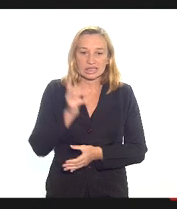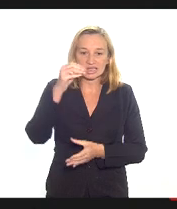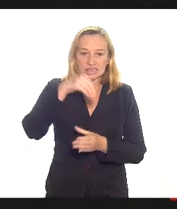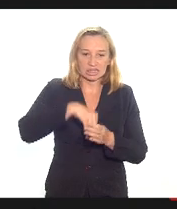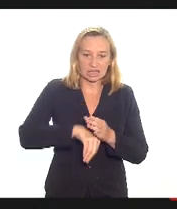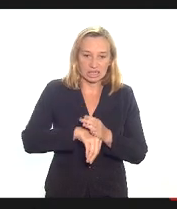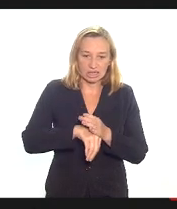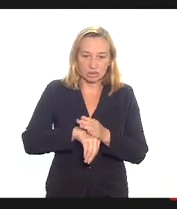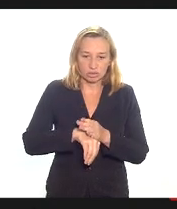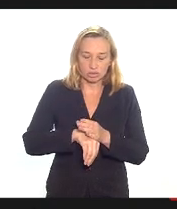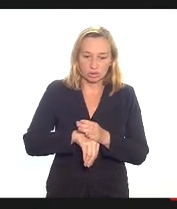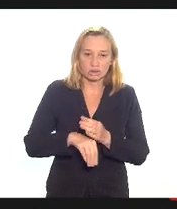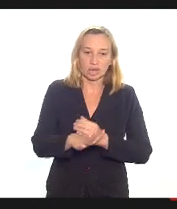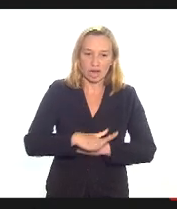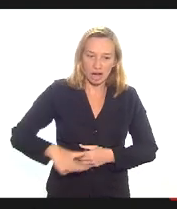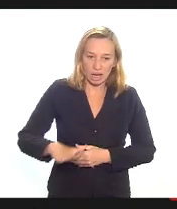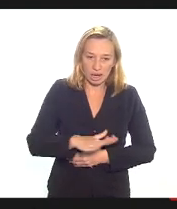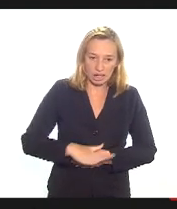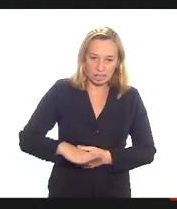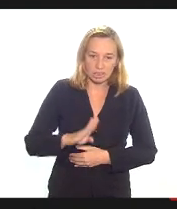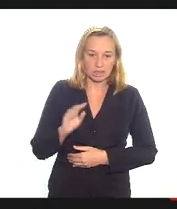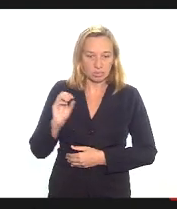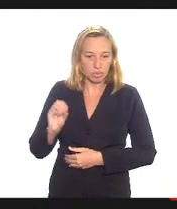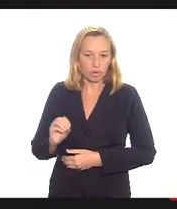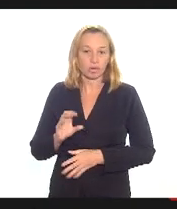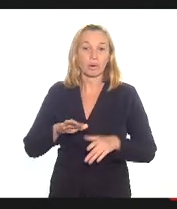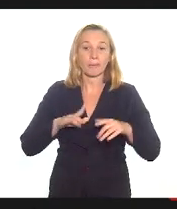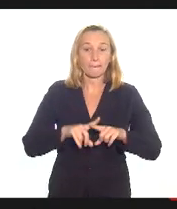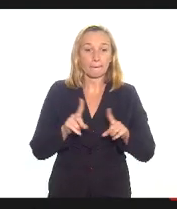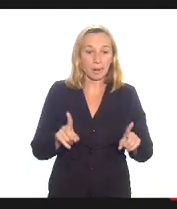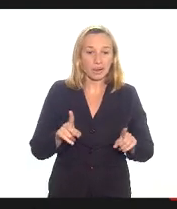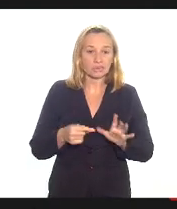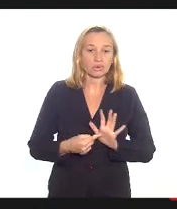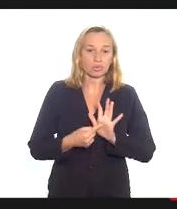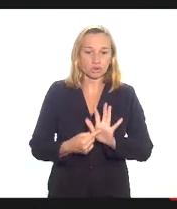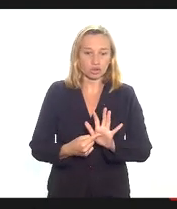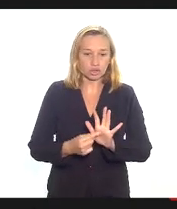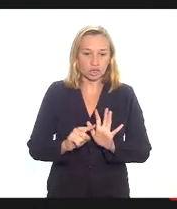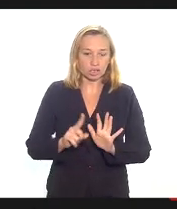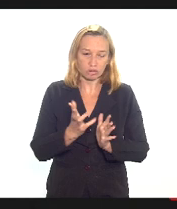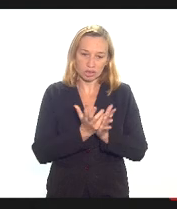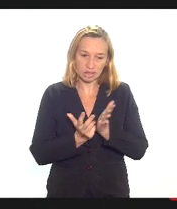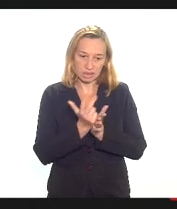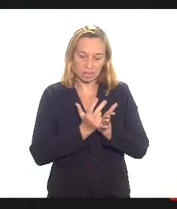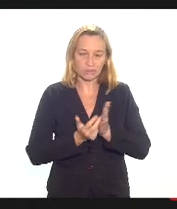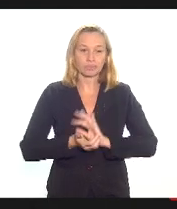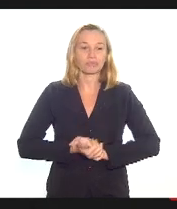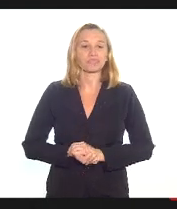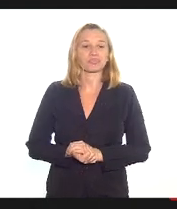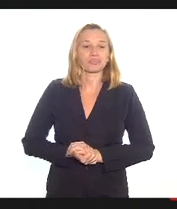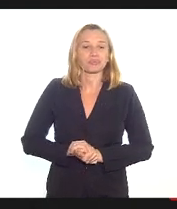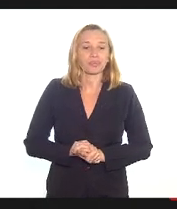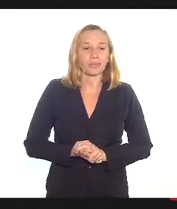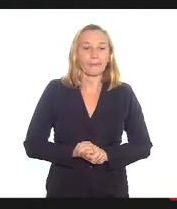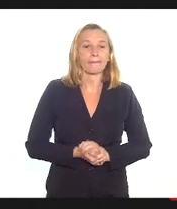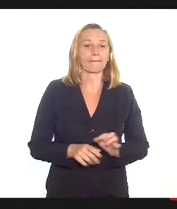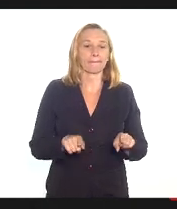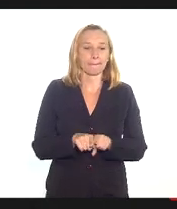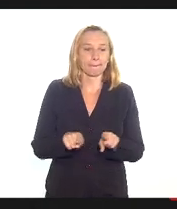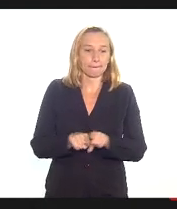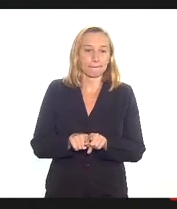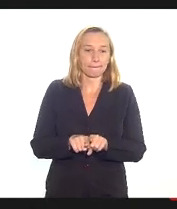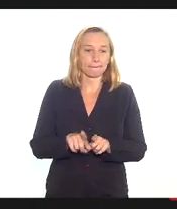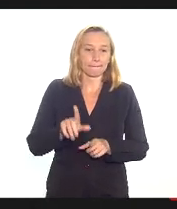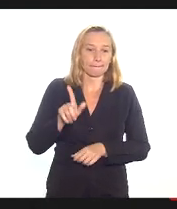dentro da área desse bloco. Mais adiante eu vou mostrar isso num desenho. Aqui eu vou falar também de gastos